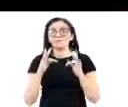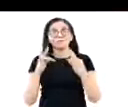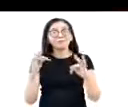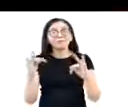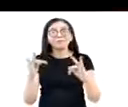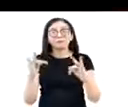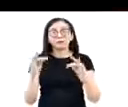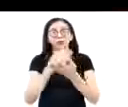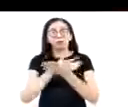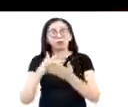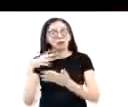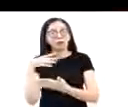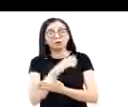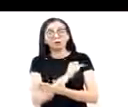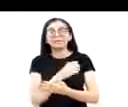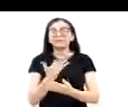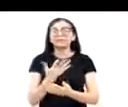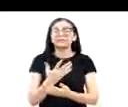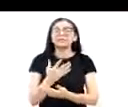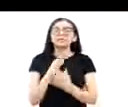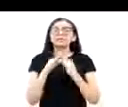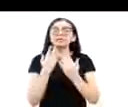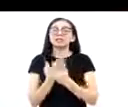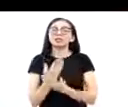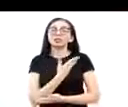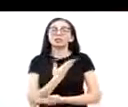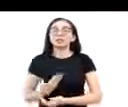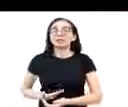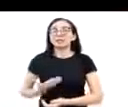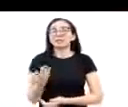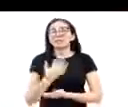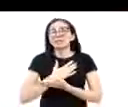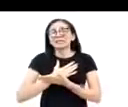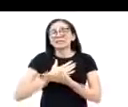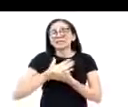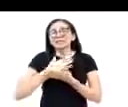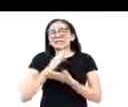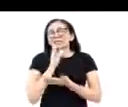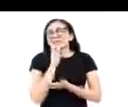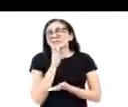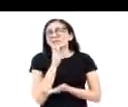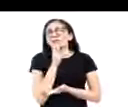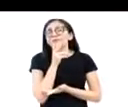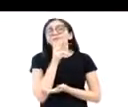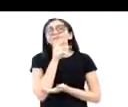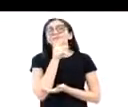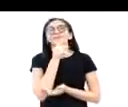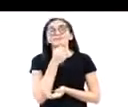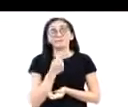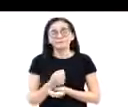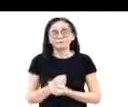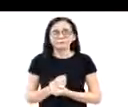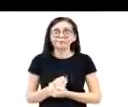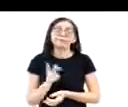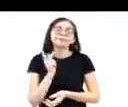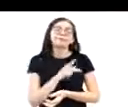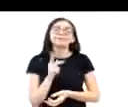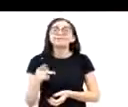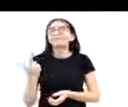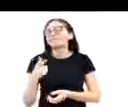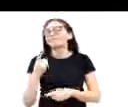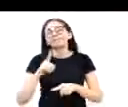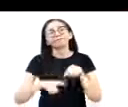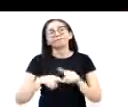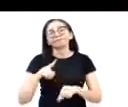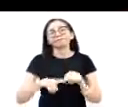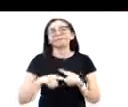a escola pública ainda estava engatinhando. Muitos professores não tinham os recursos a